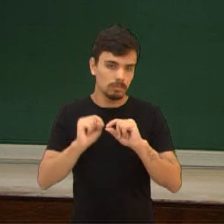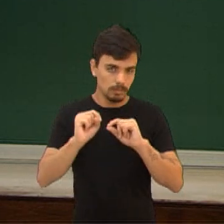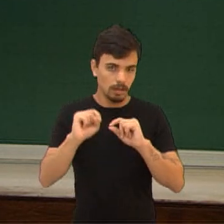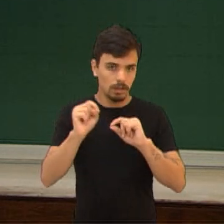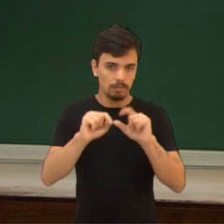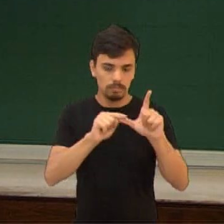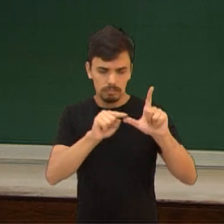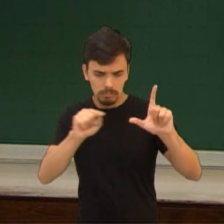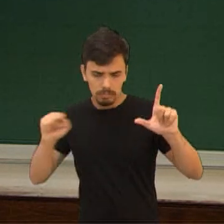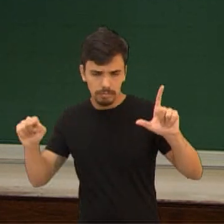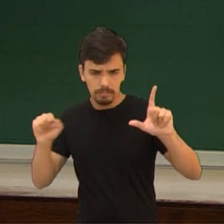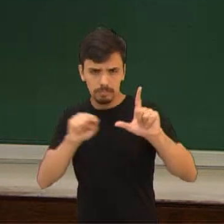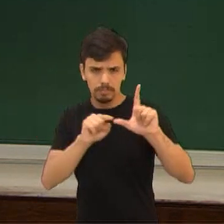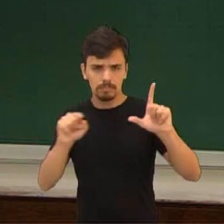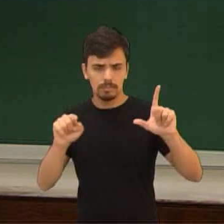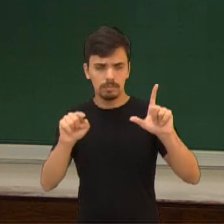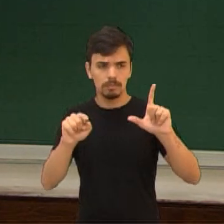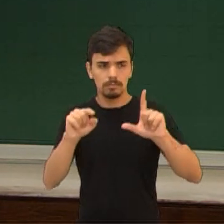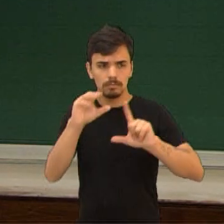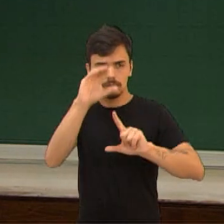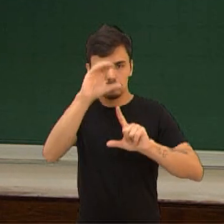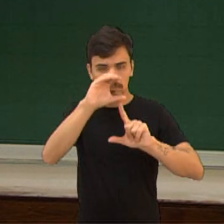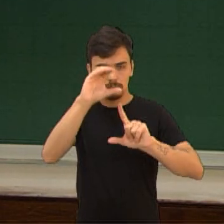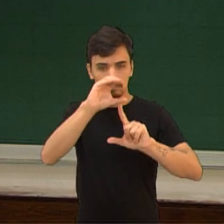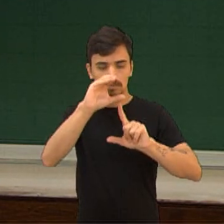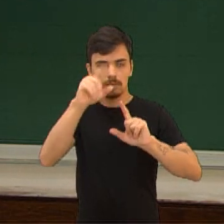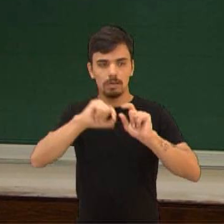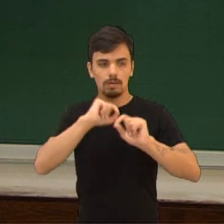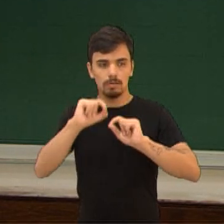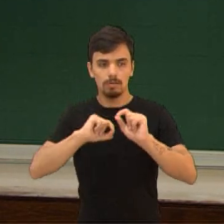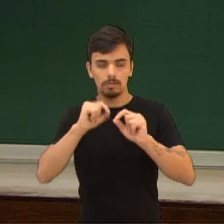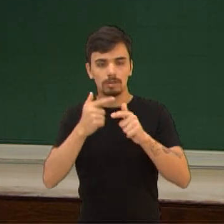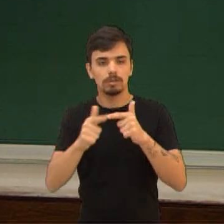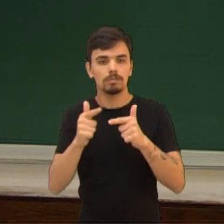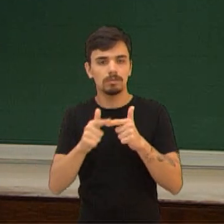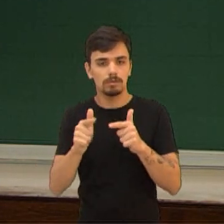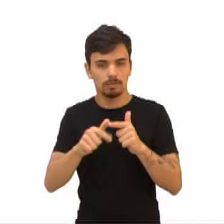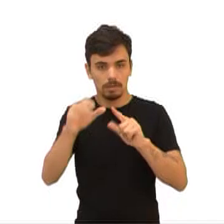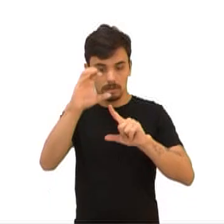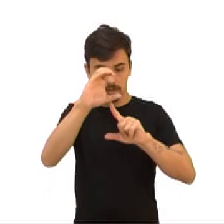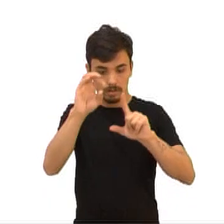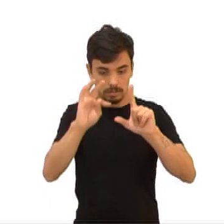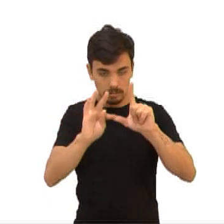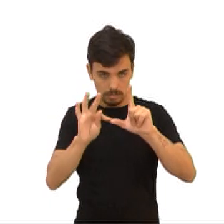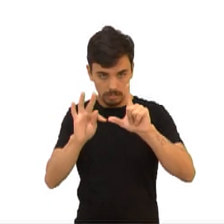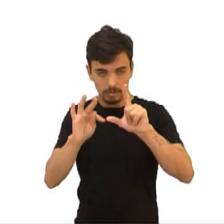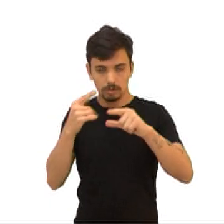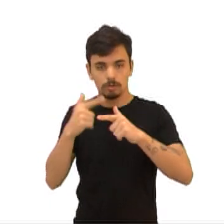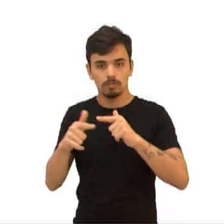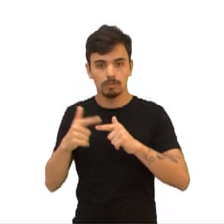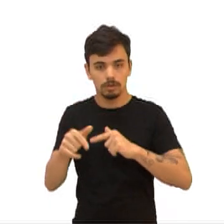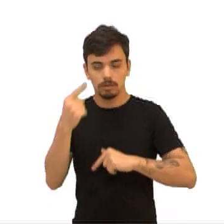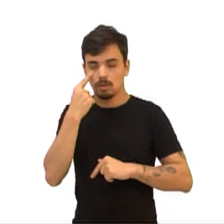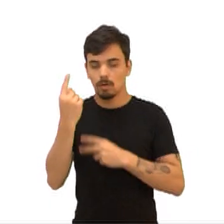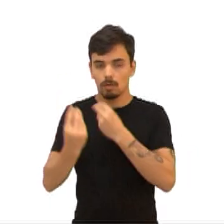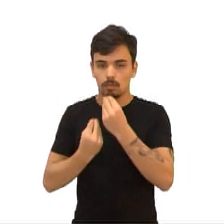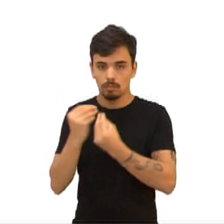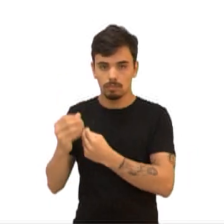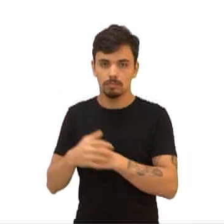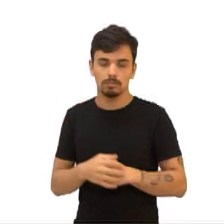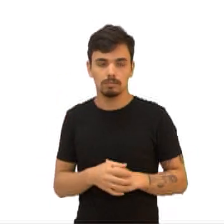Então, eu posso achar a capacitância dividindo a carga pela tensão. Ok? Então,